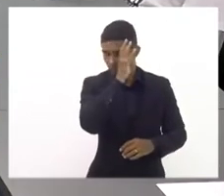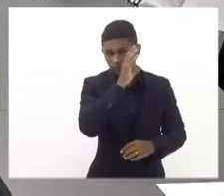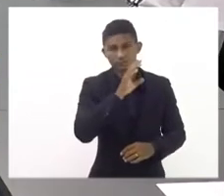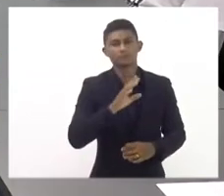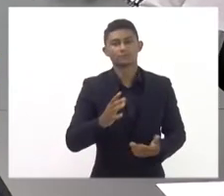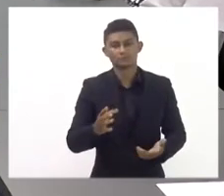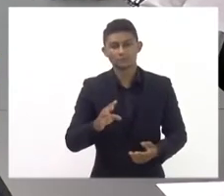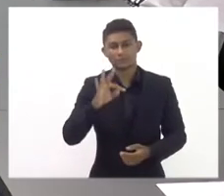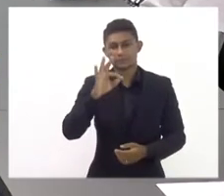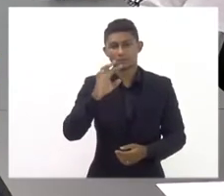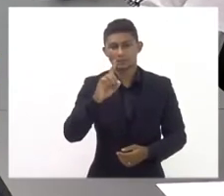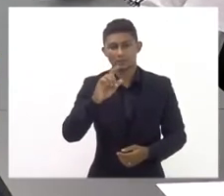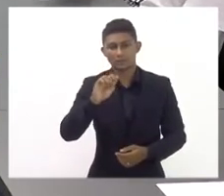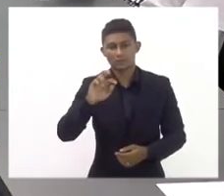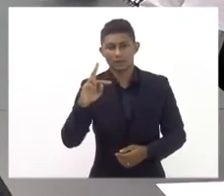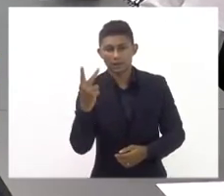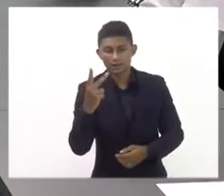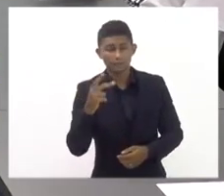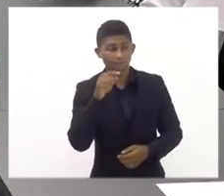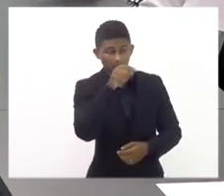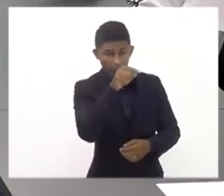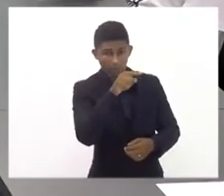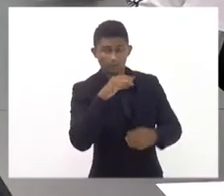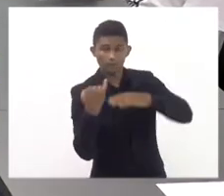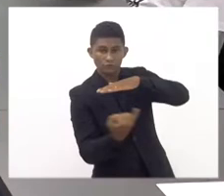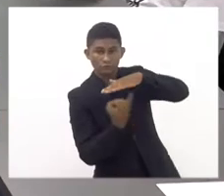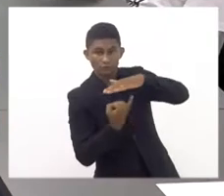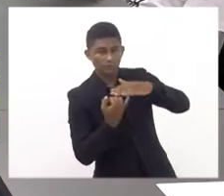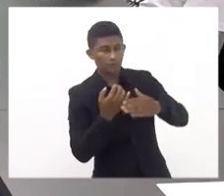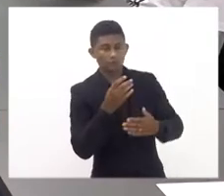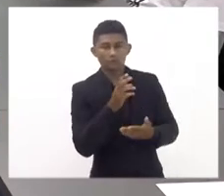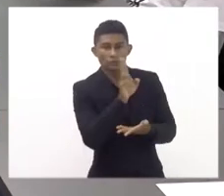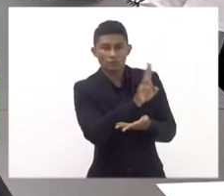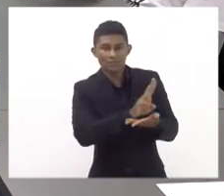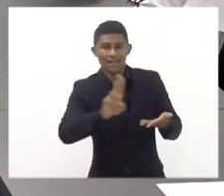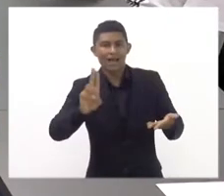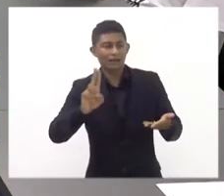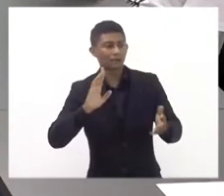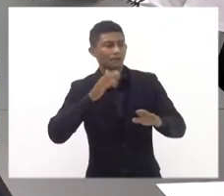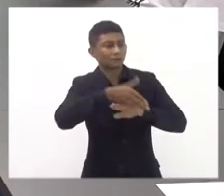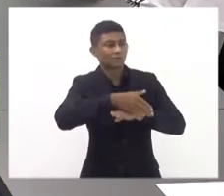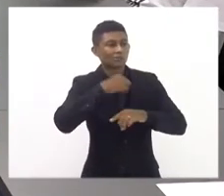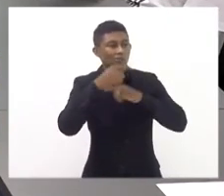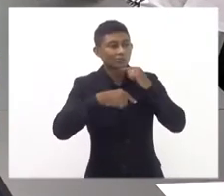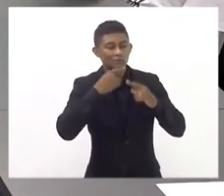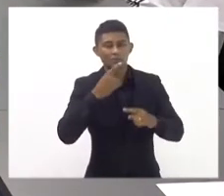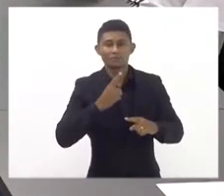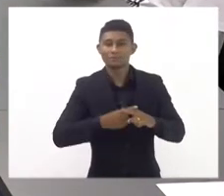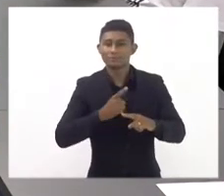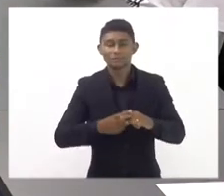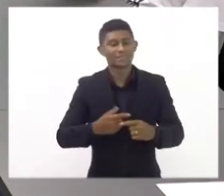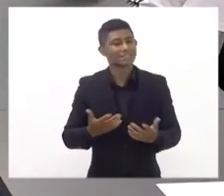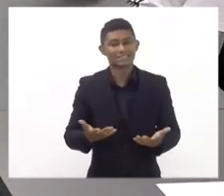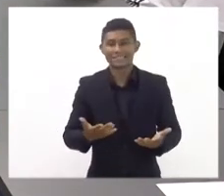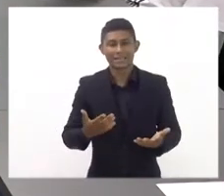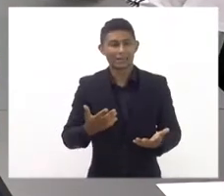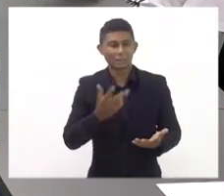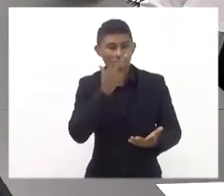públicas universitárias, porque o processo não é feito para pessoas como eu, que têm outros tipos de inteligência.